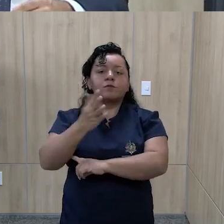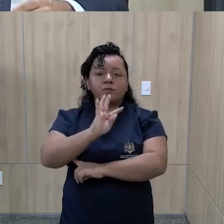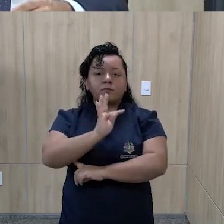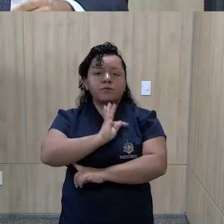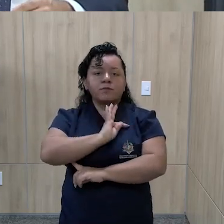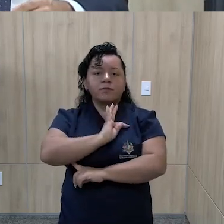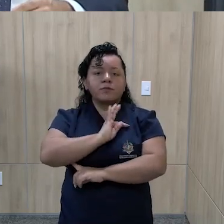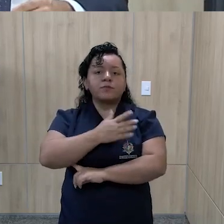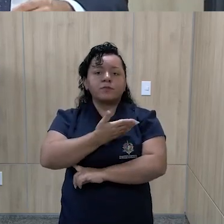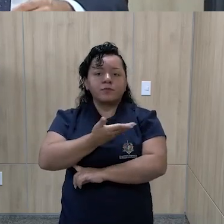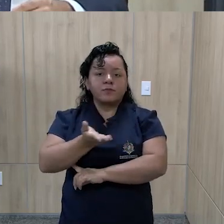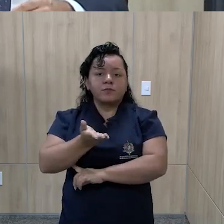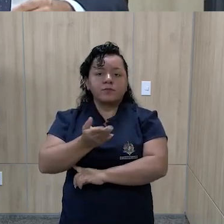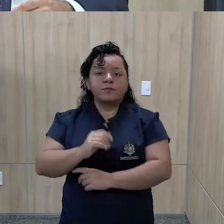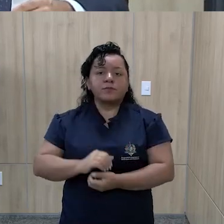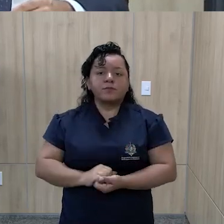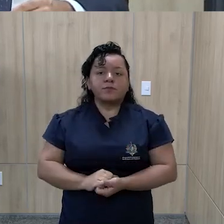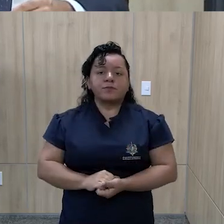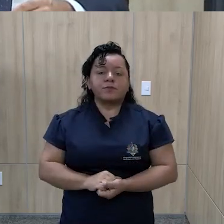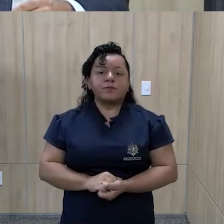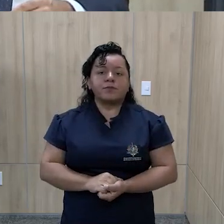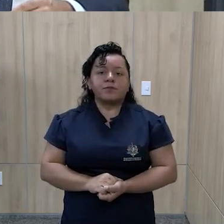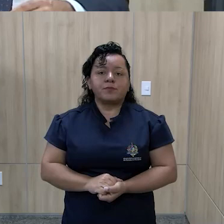eu parecia favorável na questão técnica